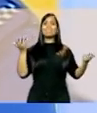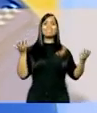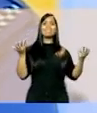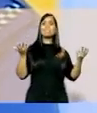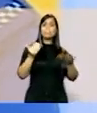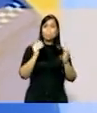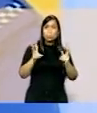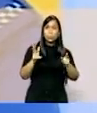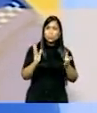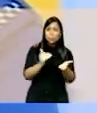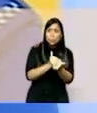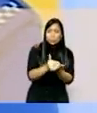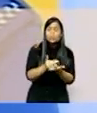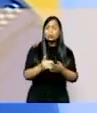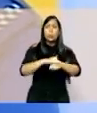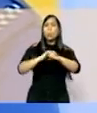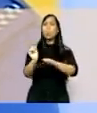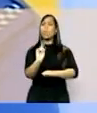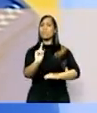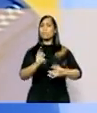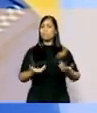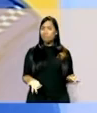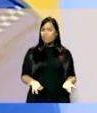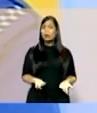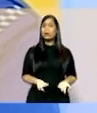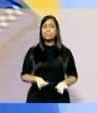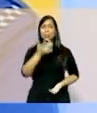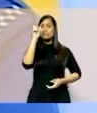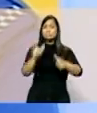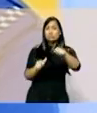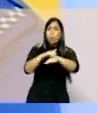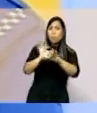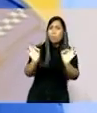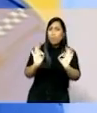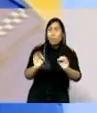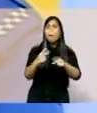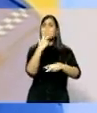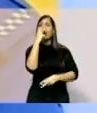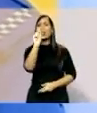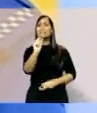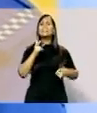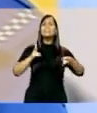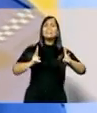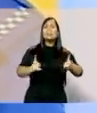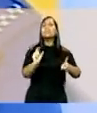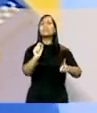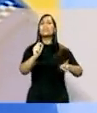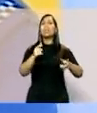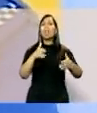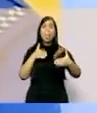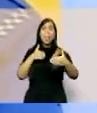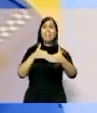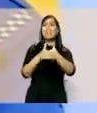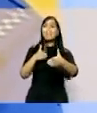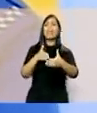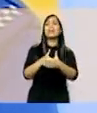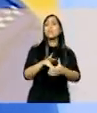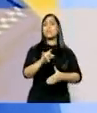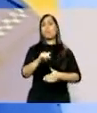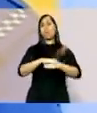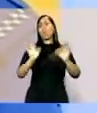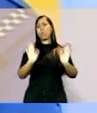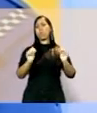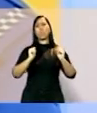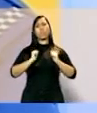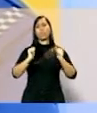disse no início, eles não conversam mais. As pessoas não conversam mais, parece que eles estão sempre assim no limite e eu não vou nem